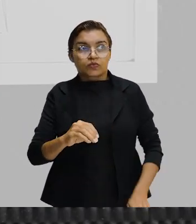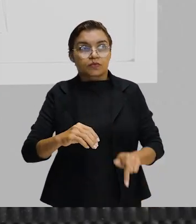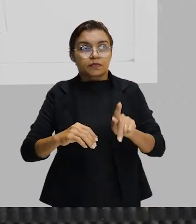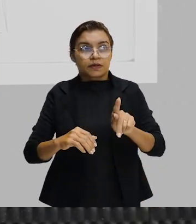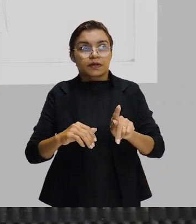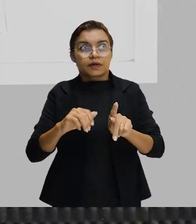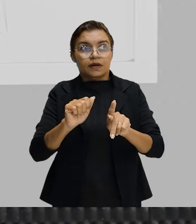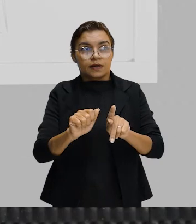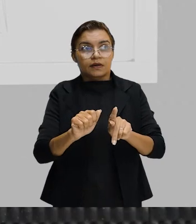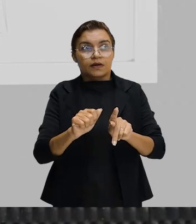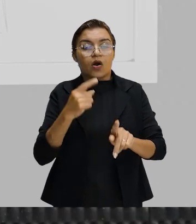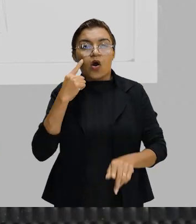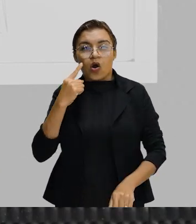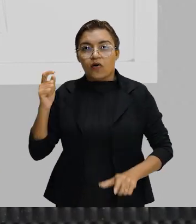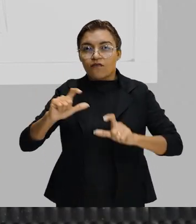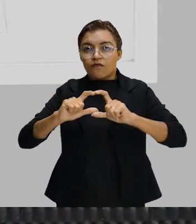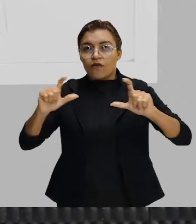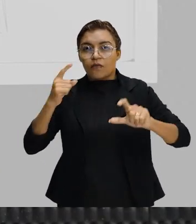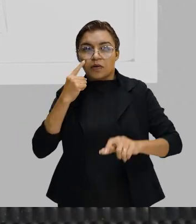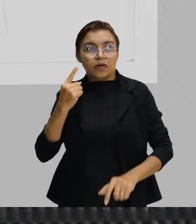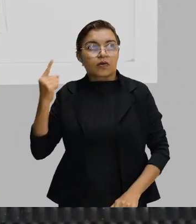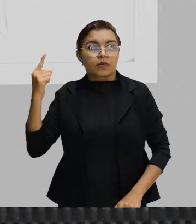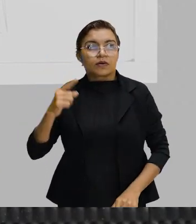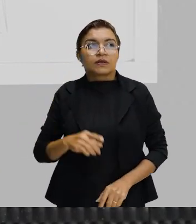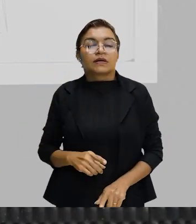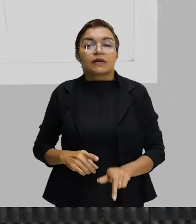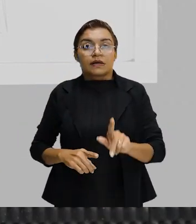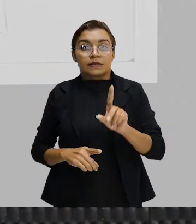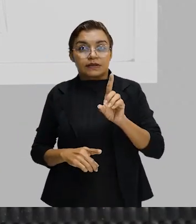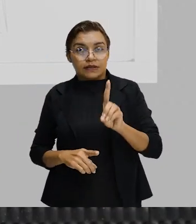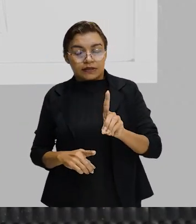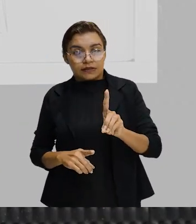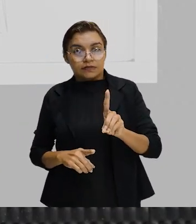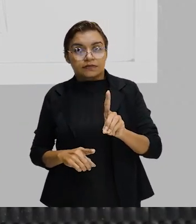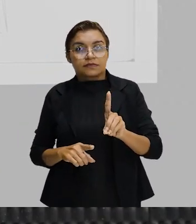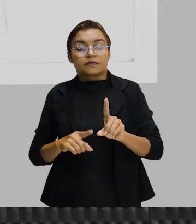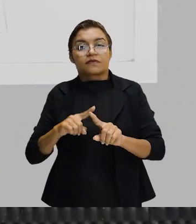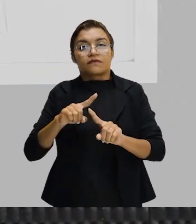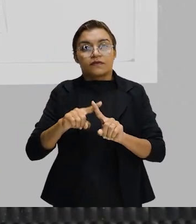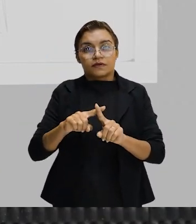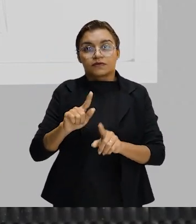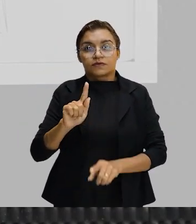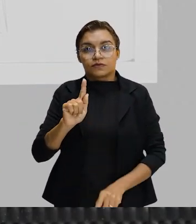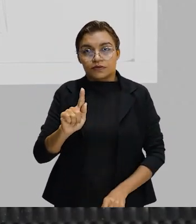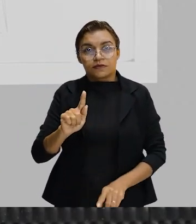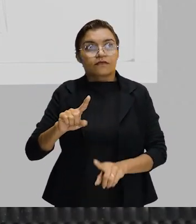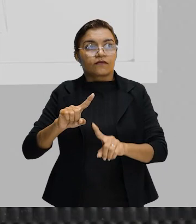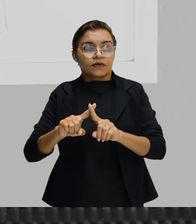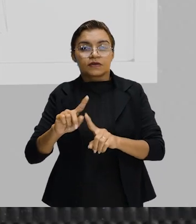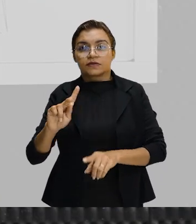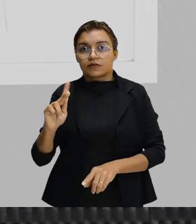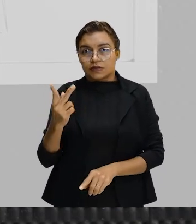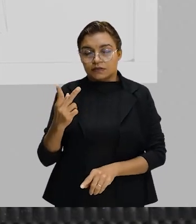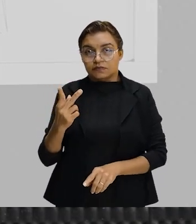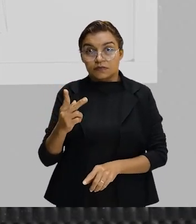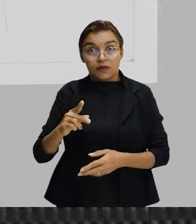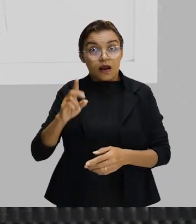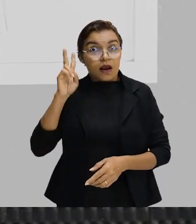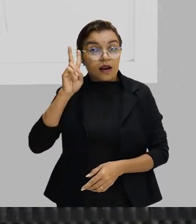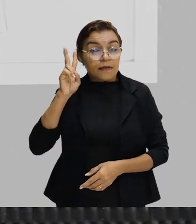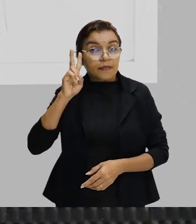local vezes a altura. Tá certo? Então, esta é a pressão. Lembrando que pressão